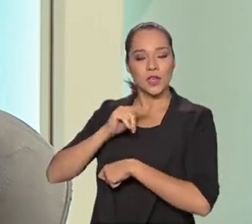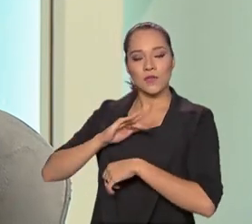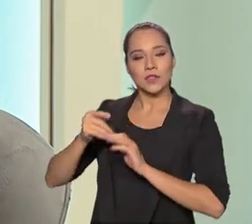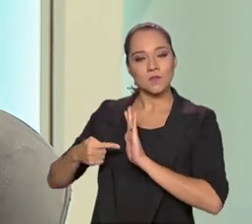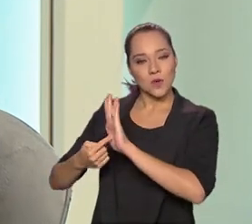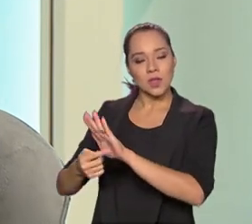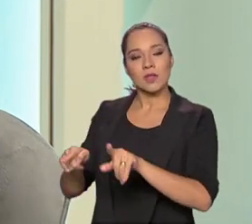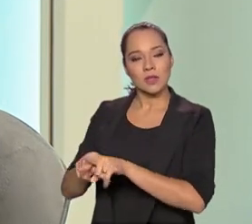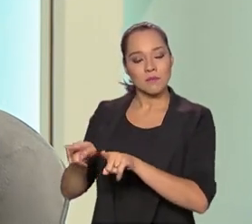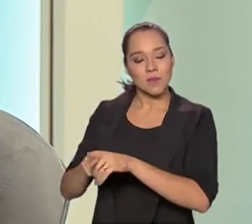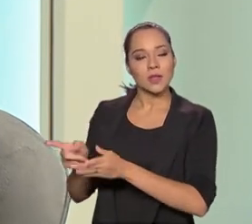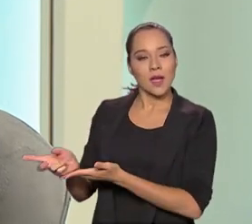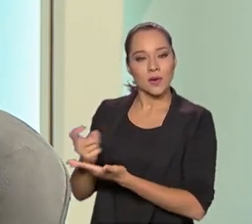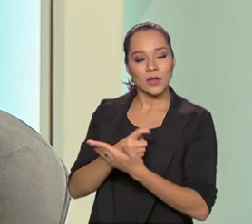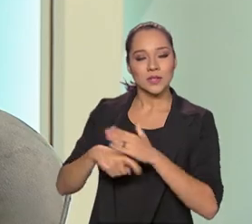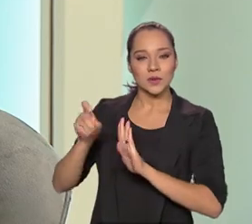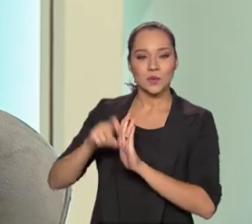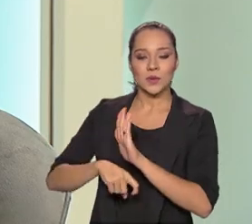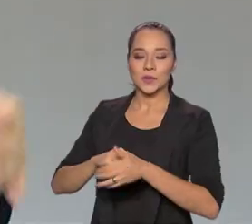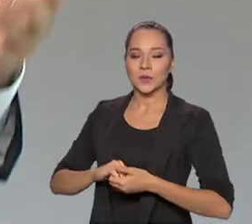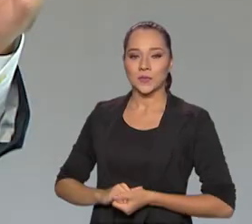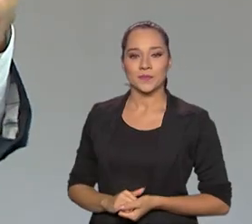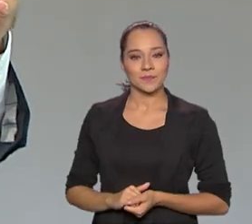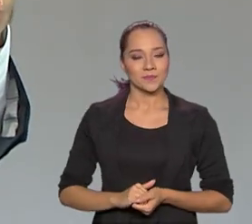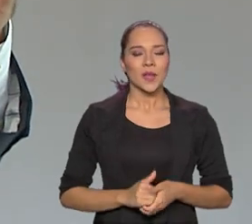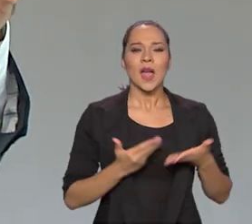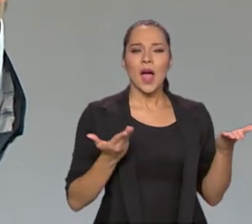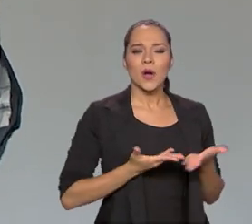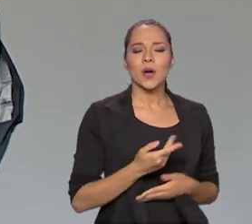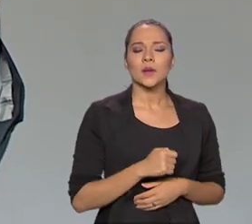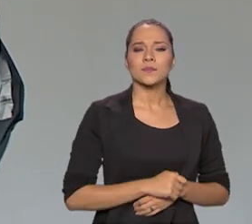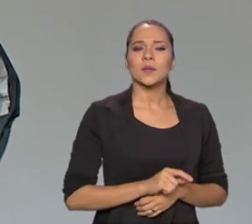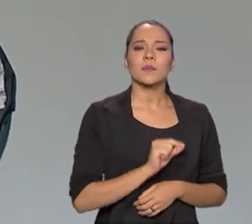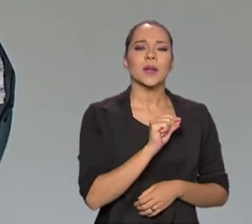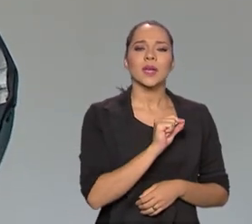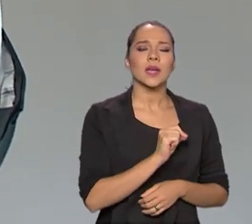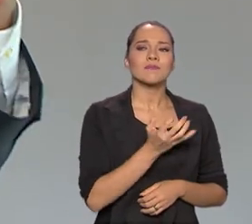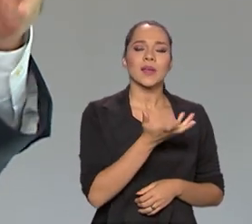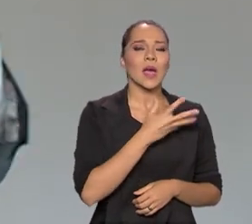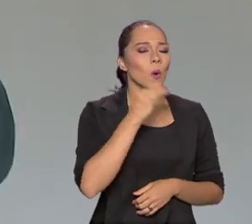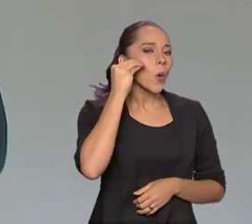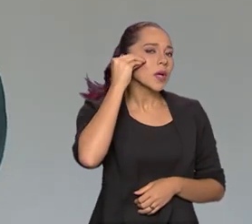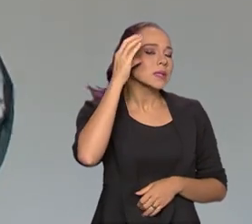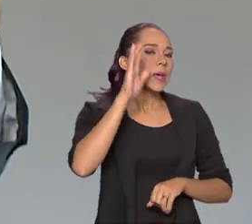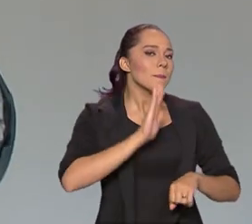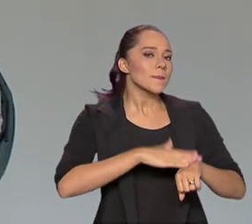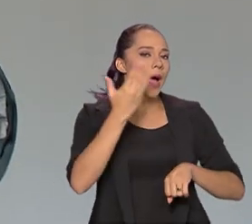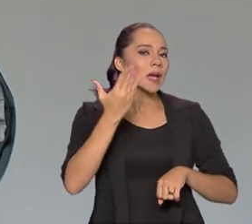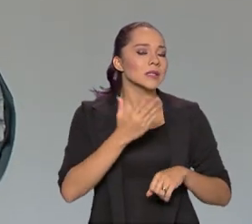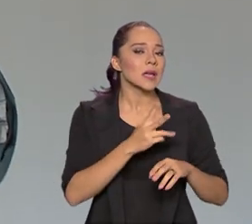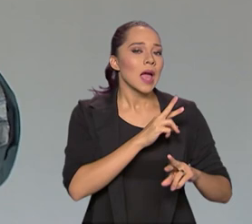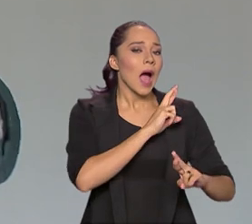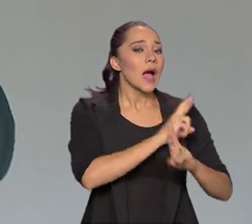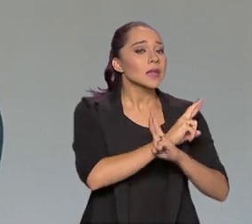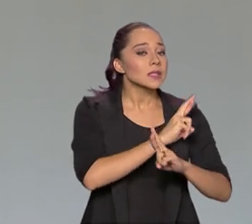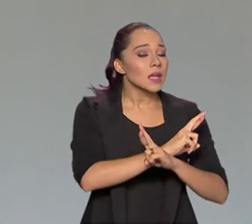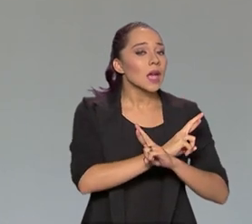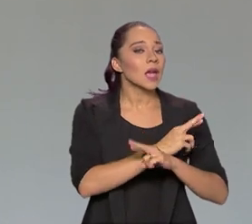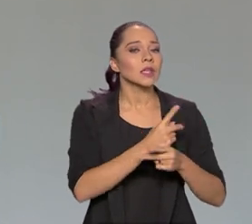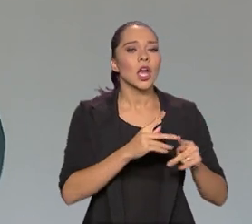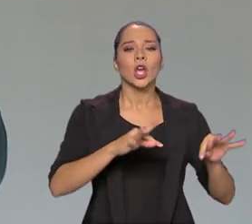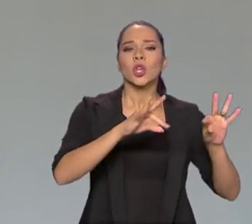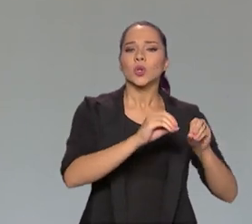refletir também na arrecadação de tributos. Agora, secretário, para quem quer conhecer um pouco mais a Receita Federal,